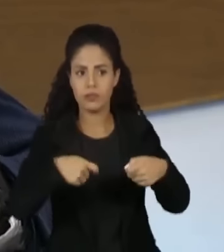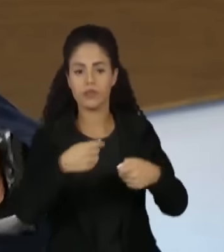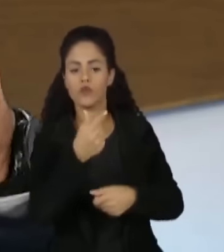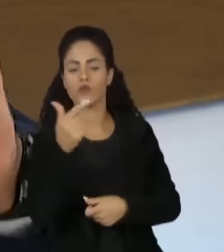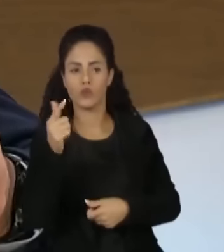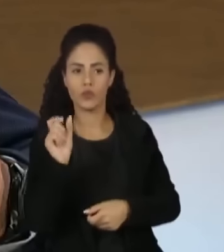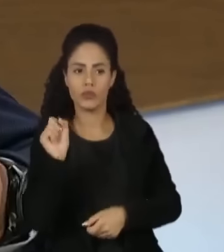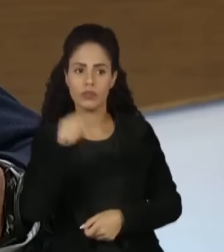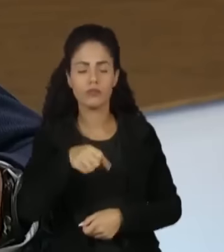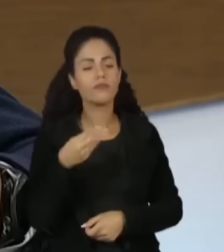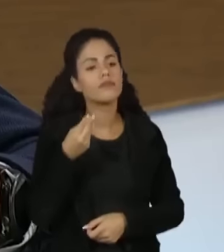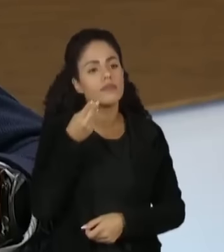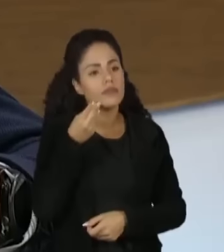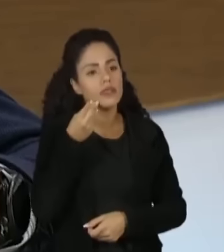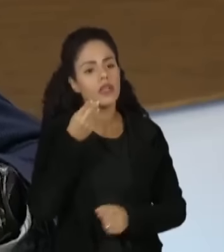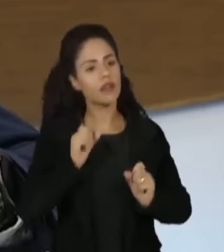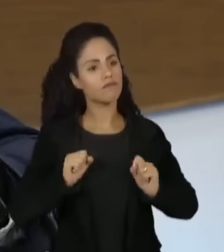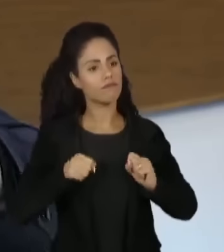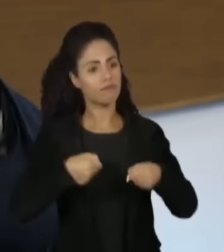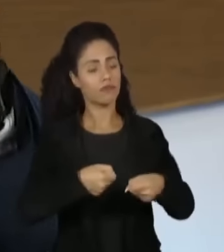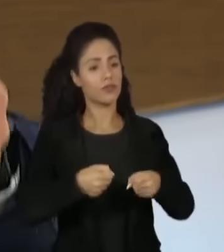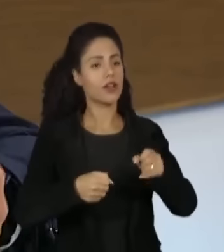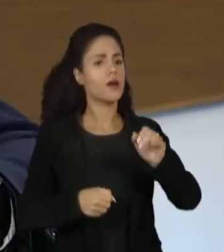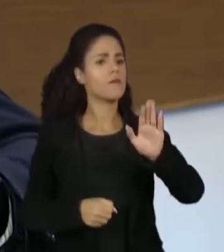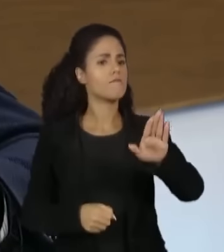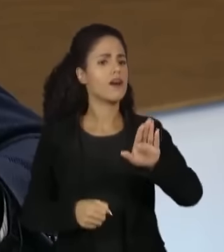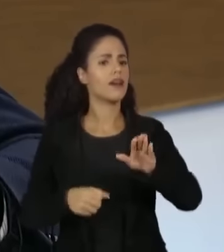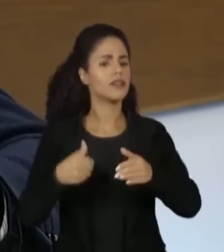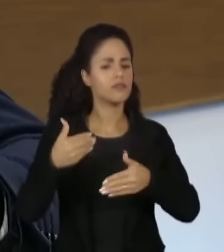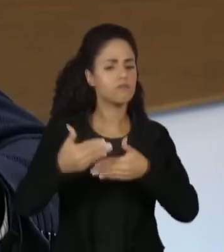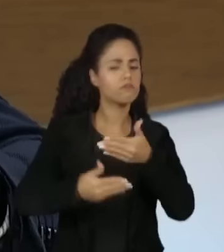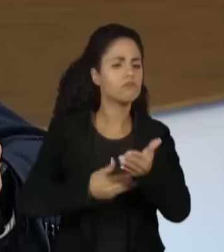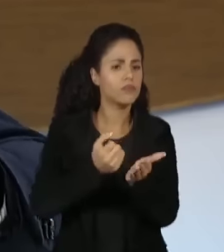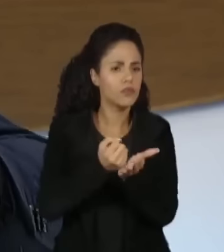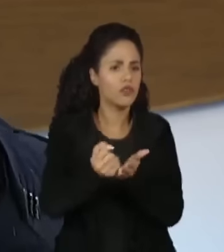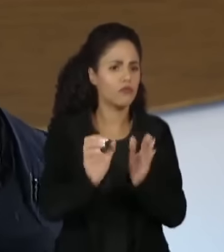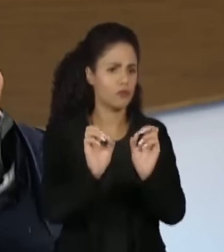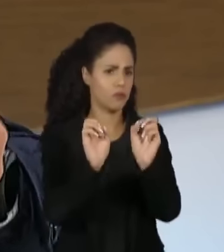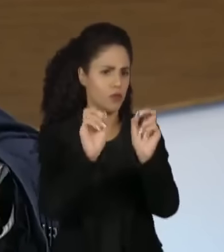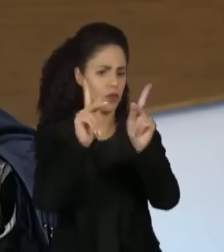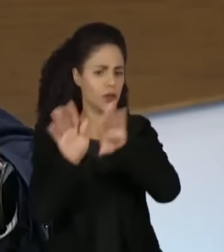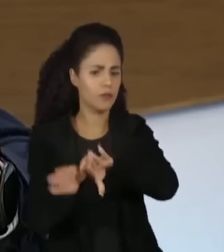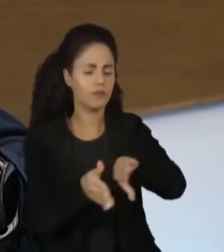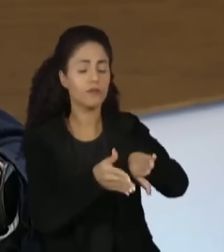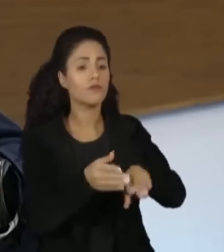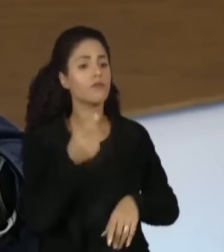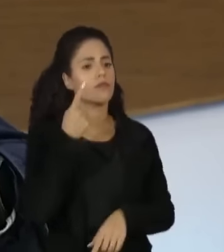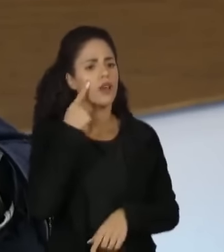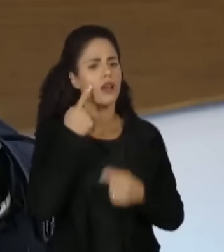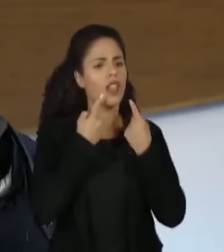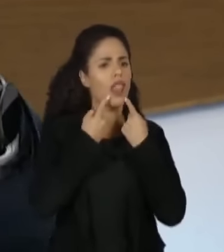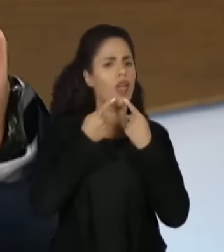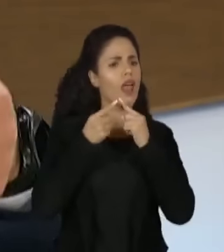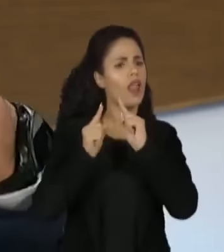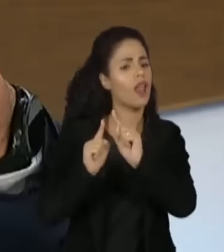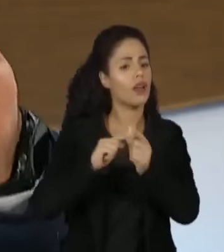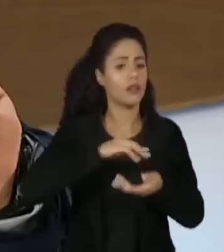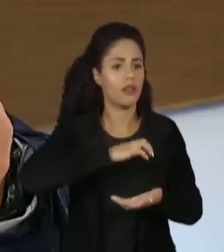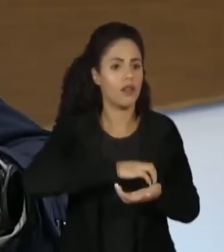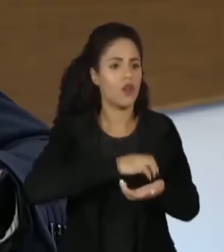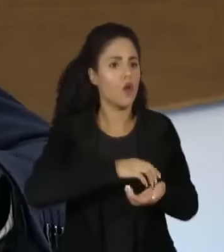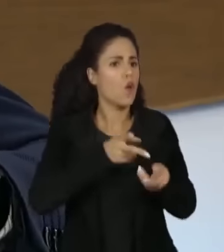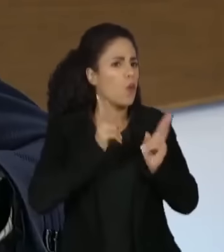outras instituições, para fazer esse enfrentamento. Mas esse momento passou. E aí a crítica de que o Supremo